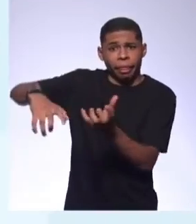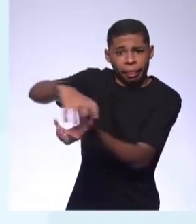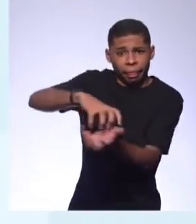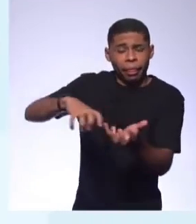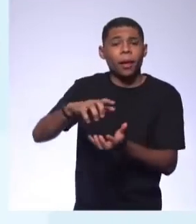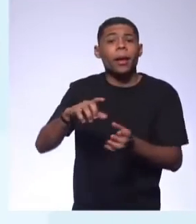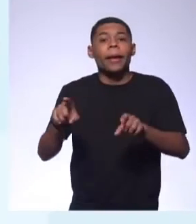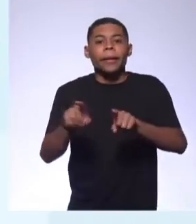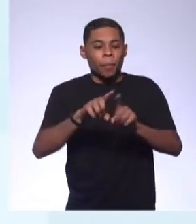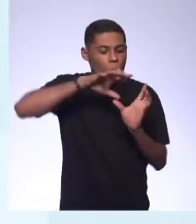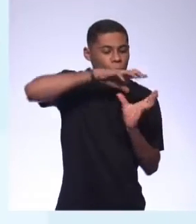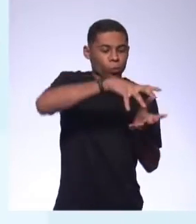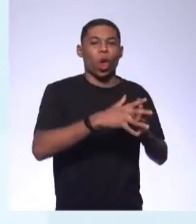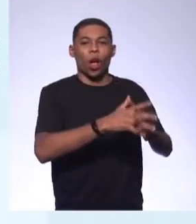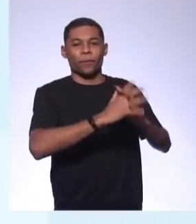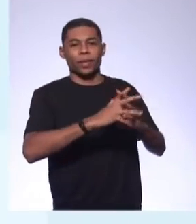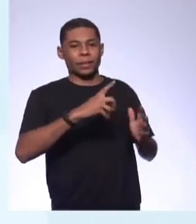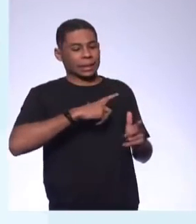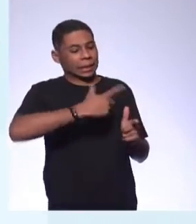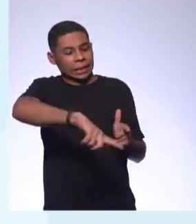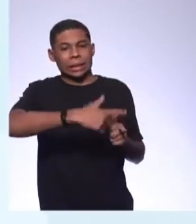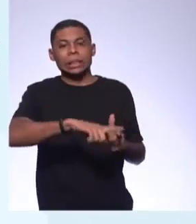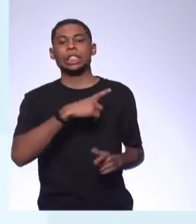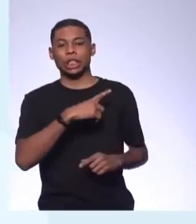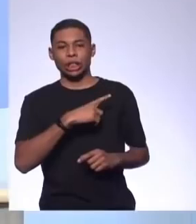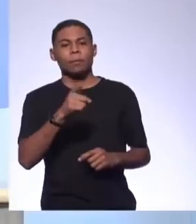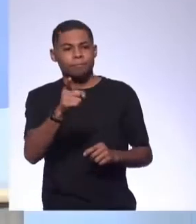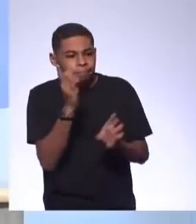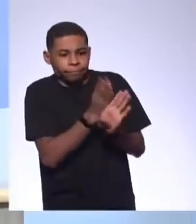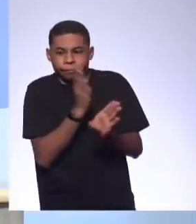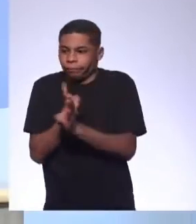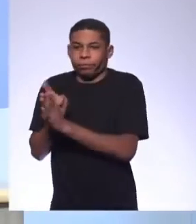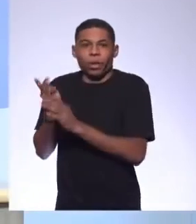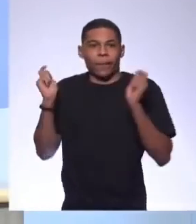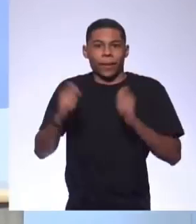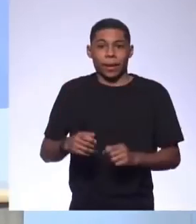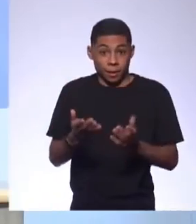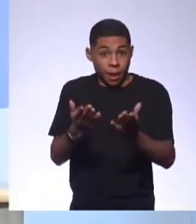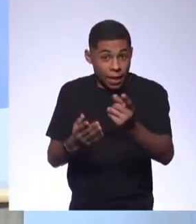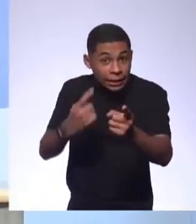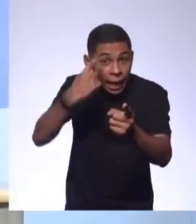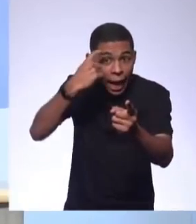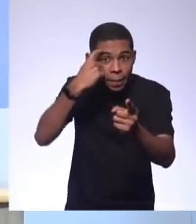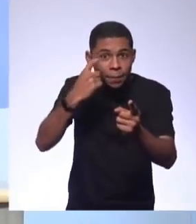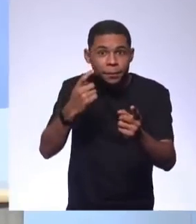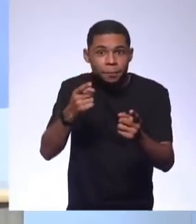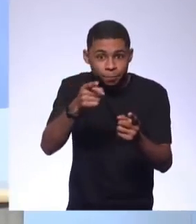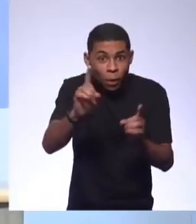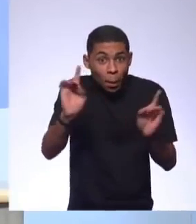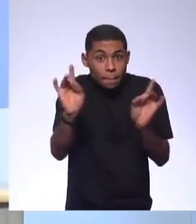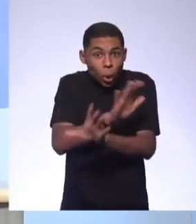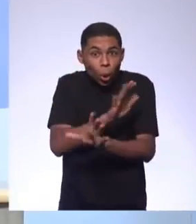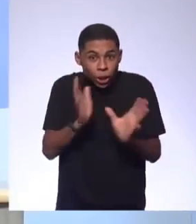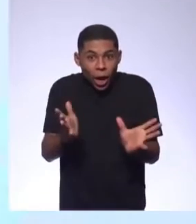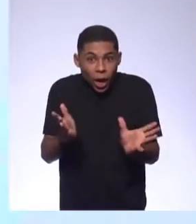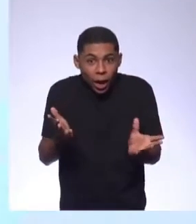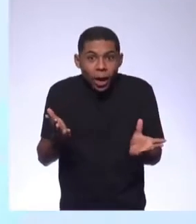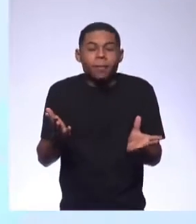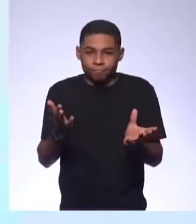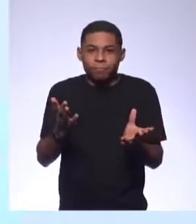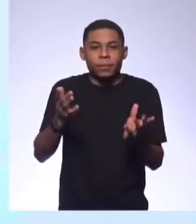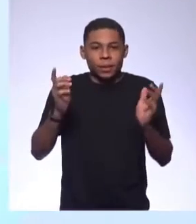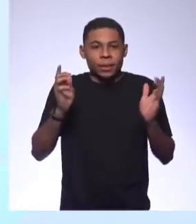conflitos mundiais. E claro, vocês já sabem, já estão preparadíssimos para